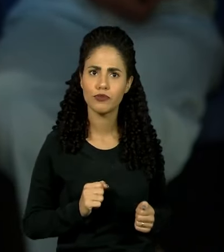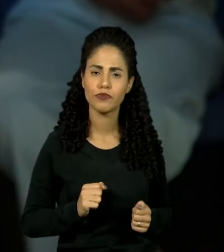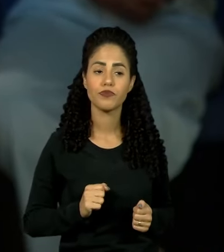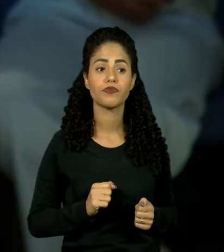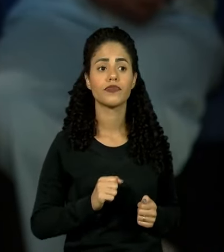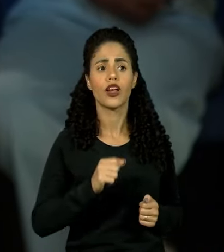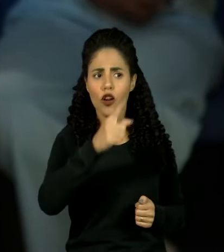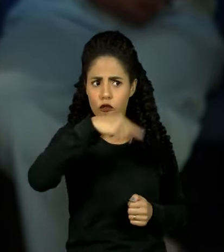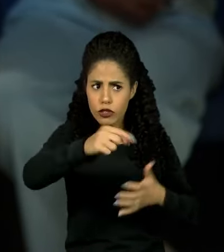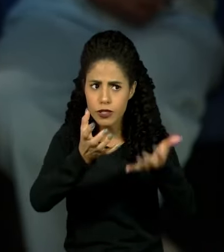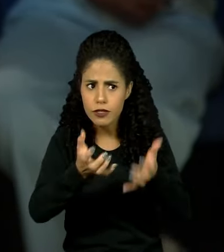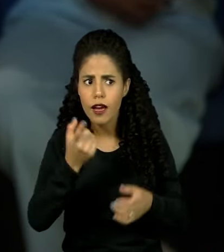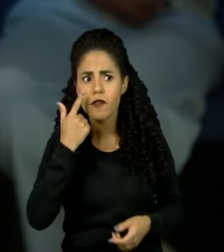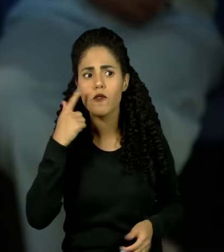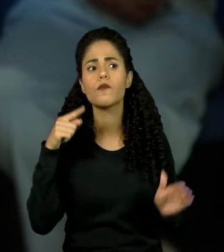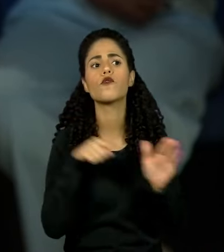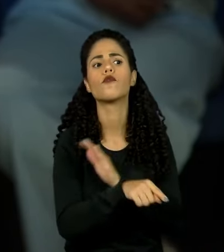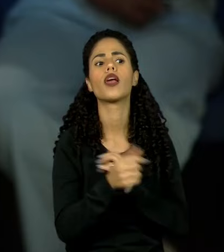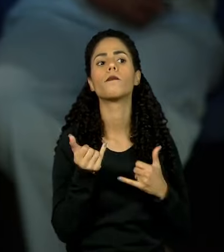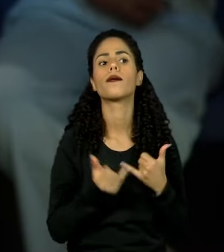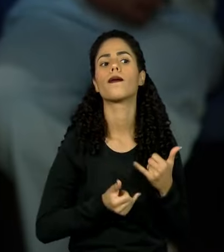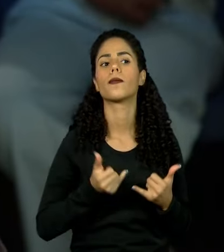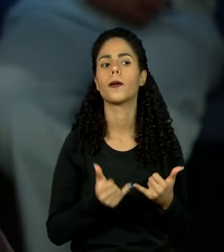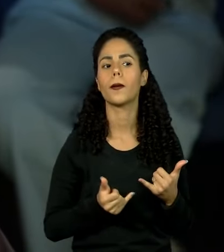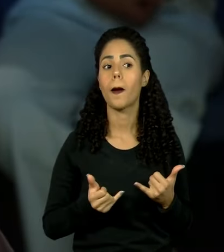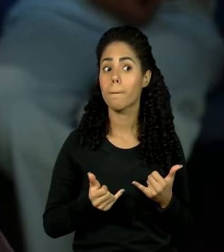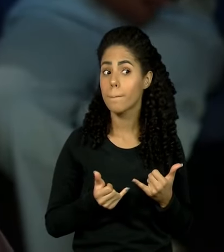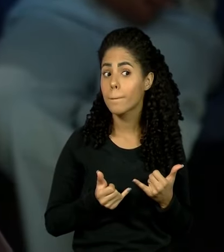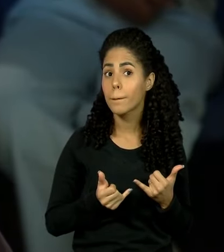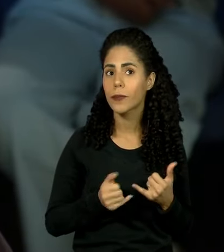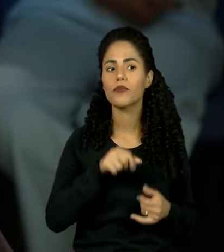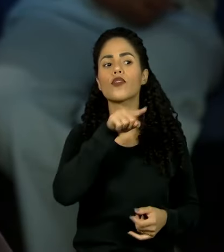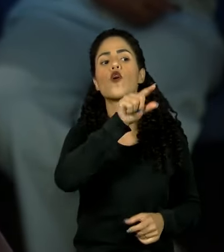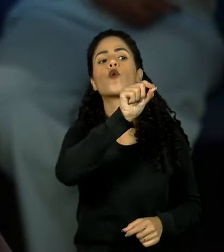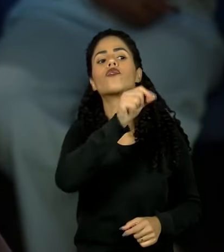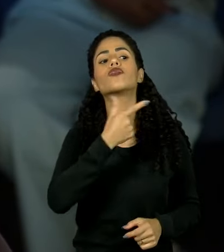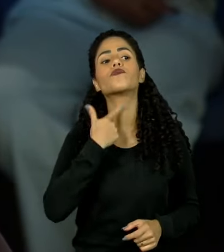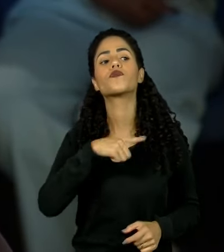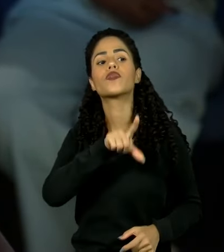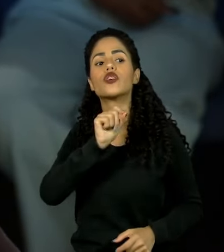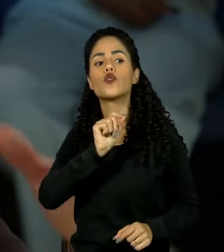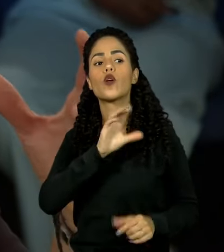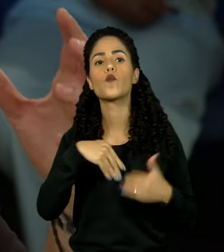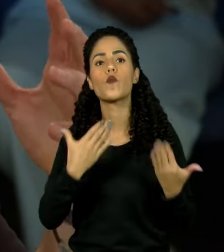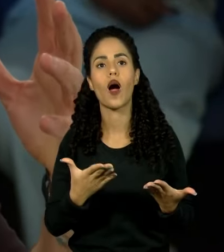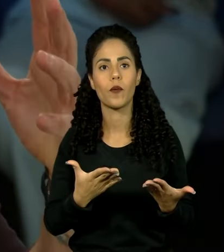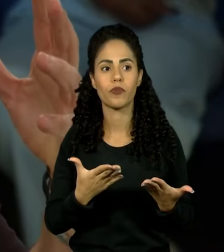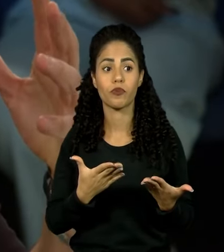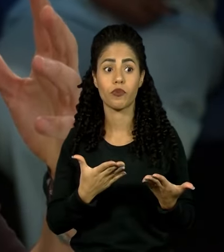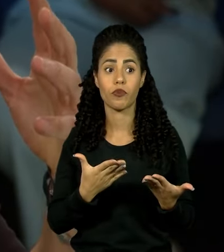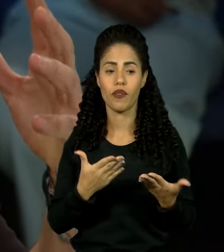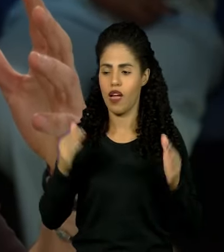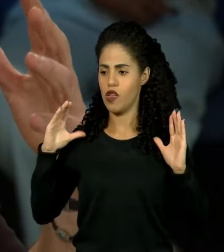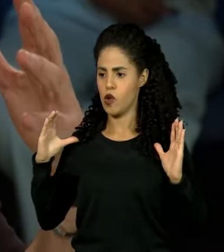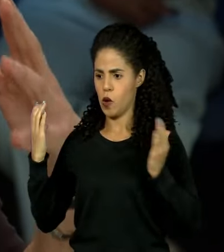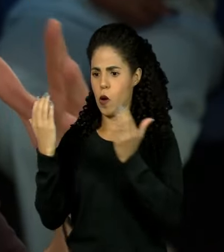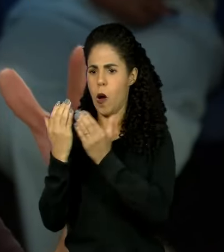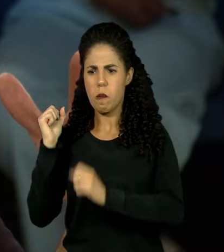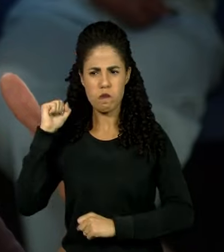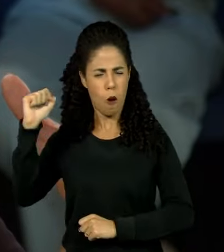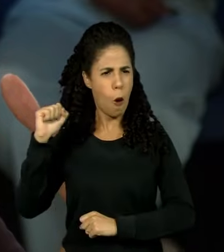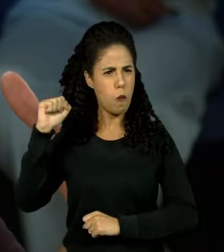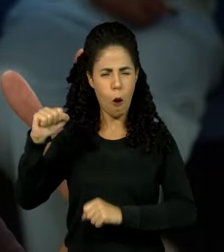vocês querem esse jogo sim que que você prefere tá num Maracanã